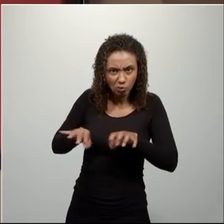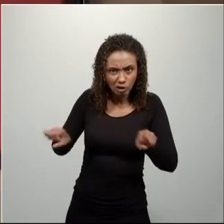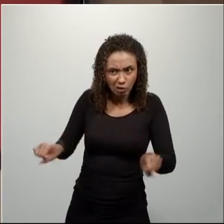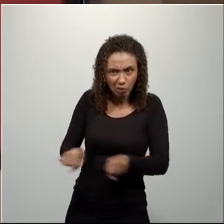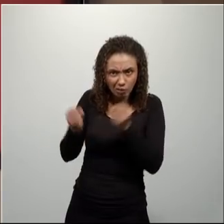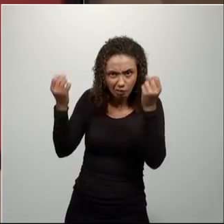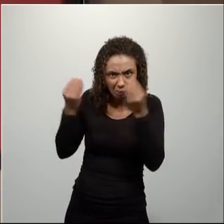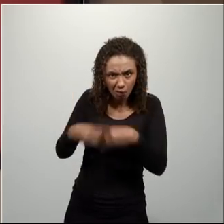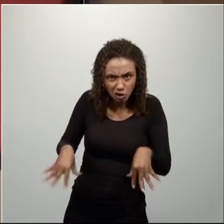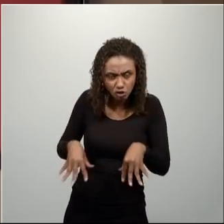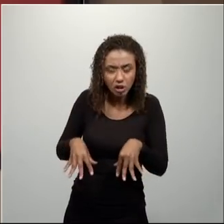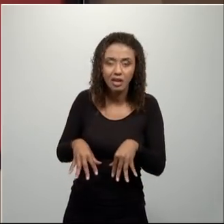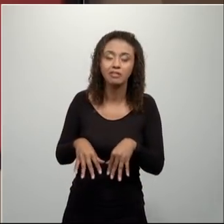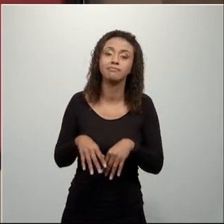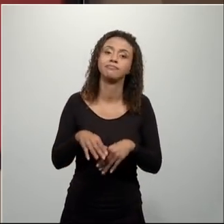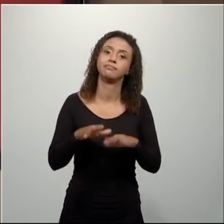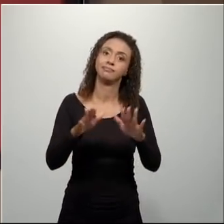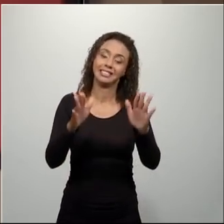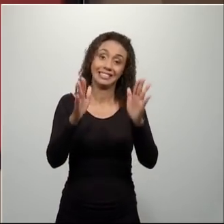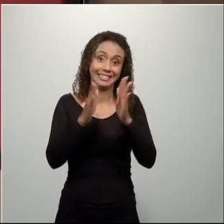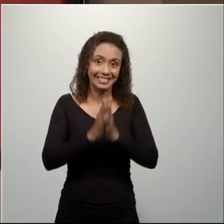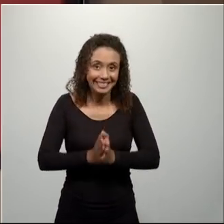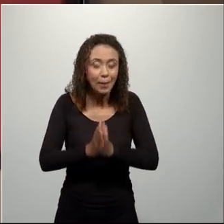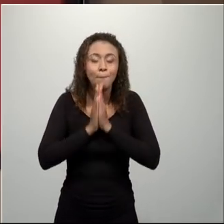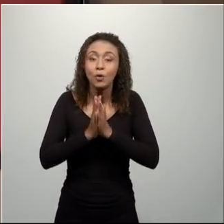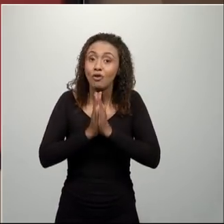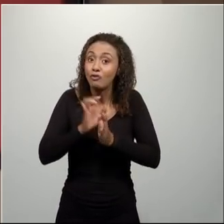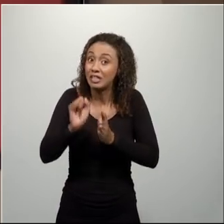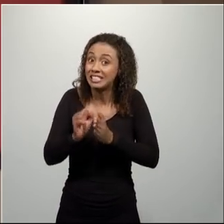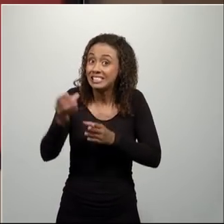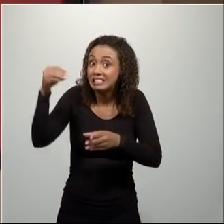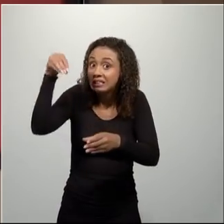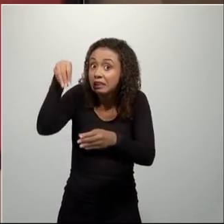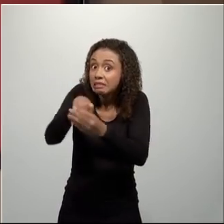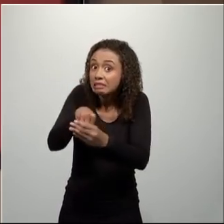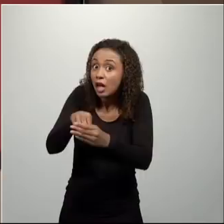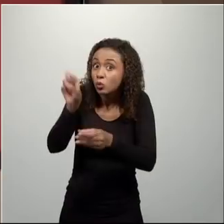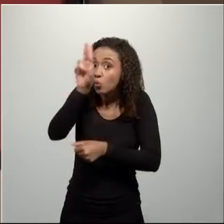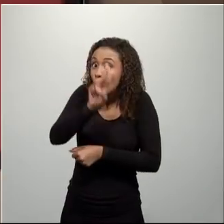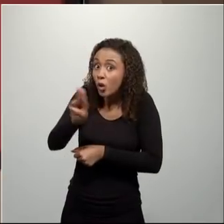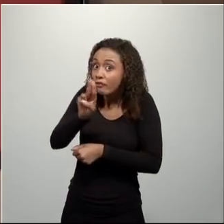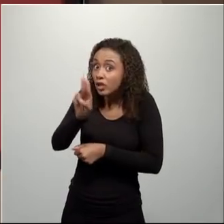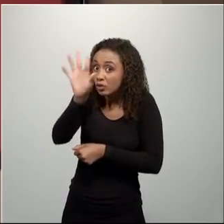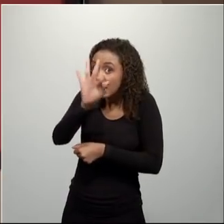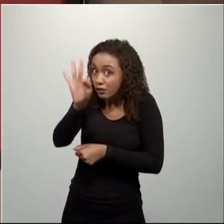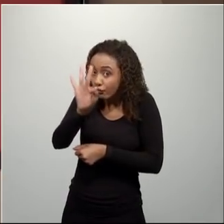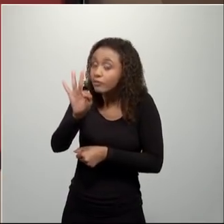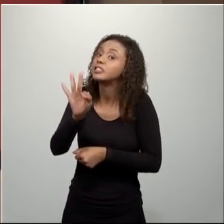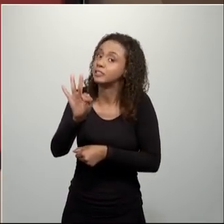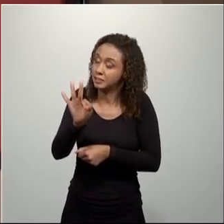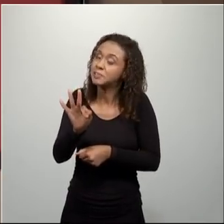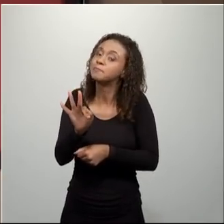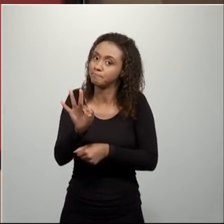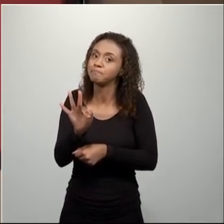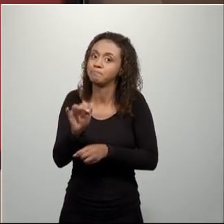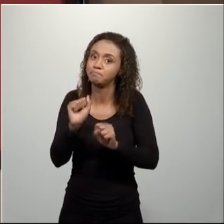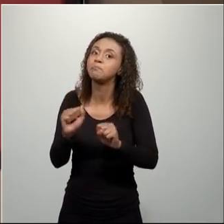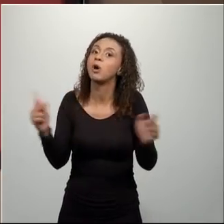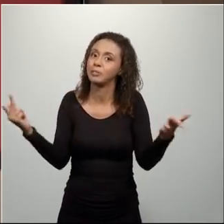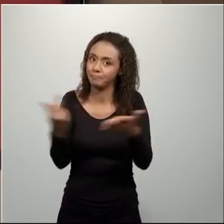direitos autorais dele por favor não faça dentro da universidade mas dá para bloquear sim o protocolo conhecido